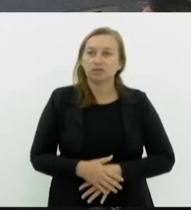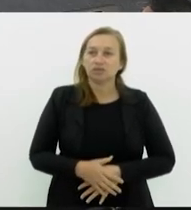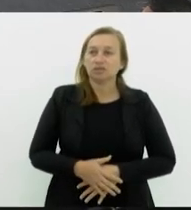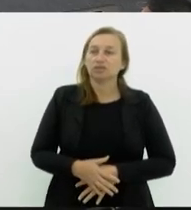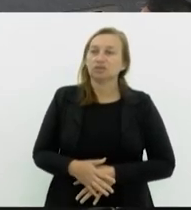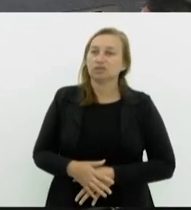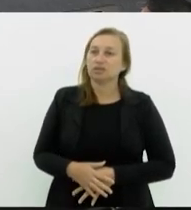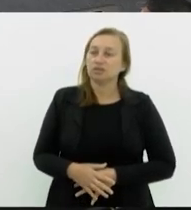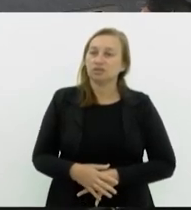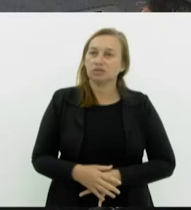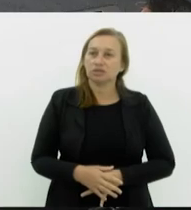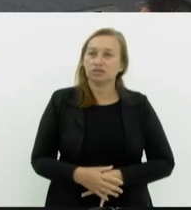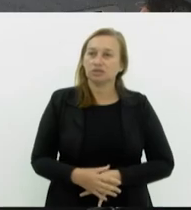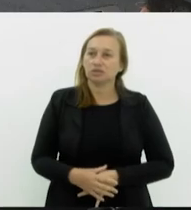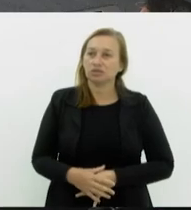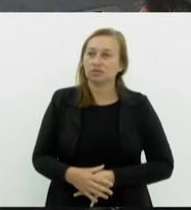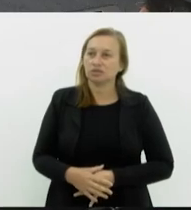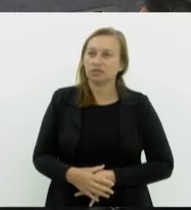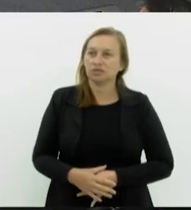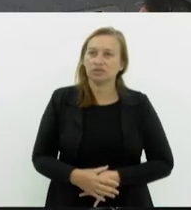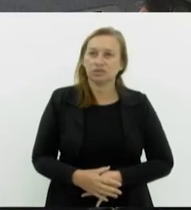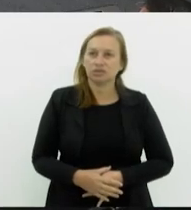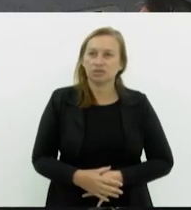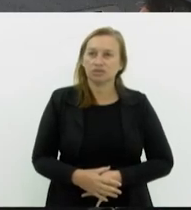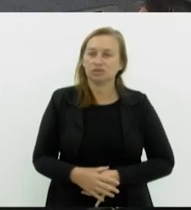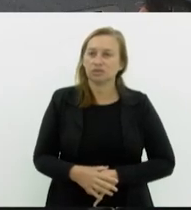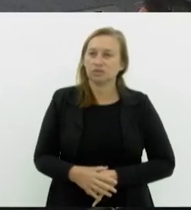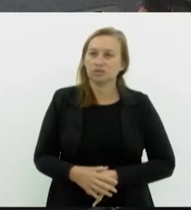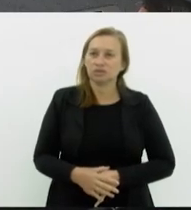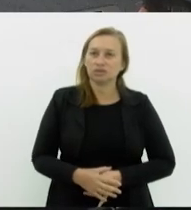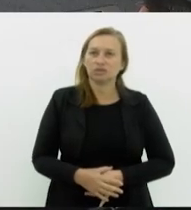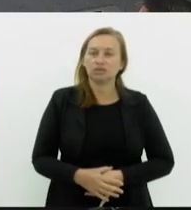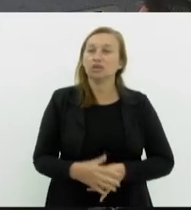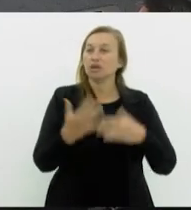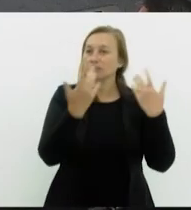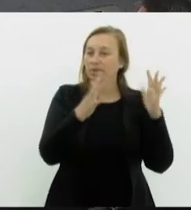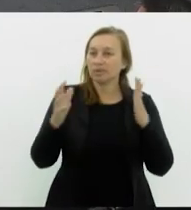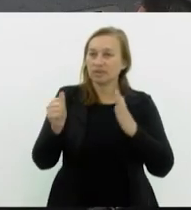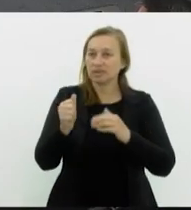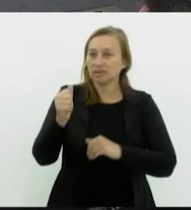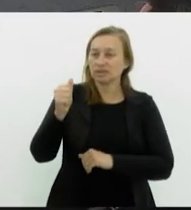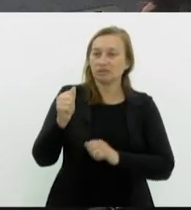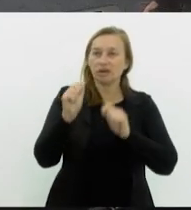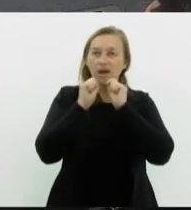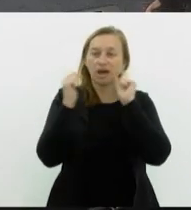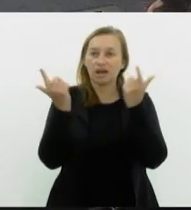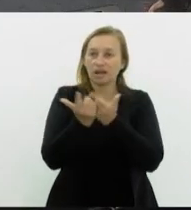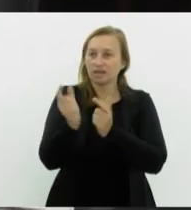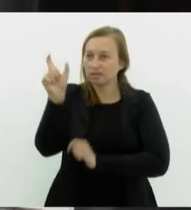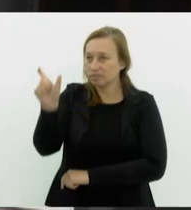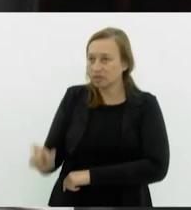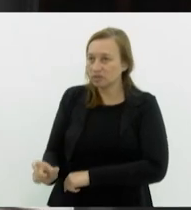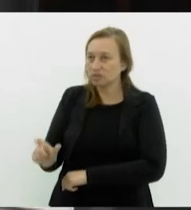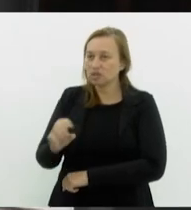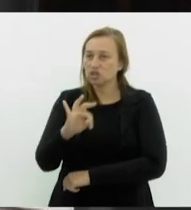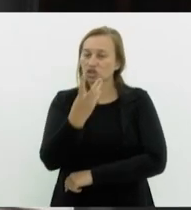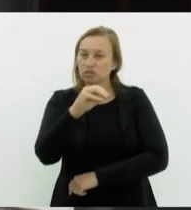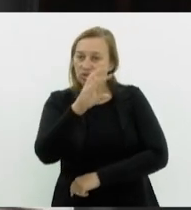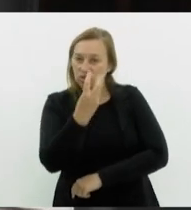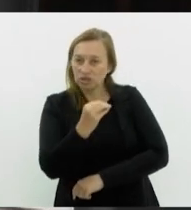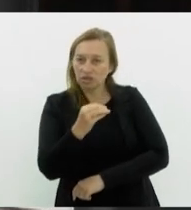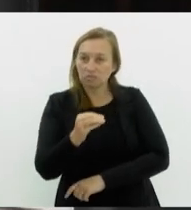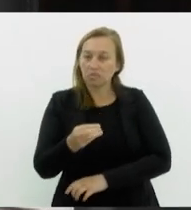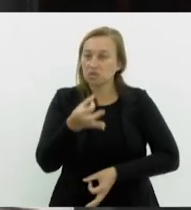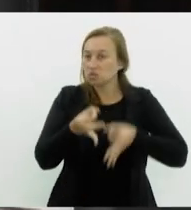Parabenizando a Alerj, na pessoa do deputado Chico Machado, por essa justa homenagem,